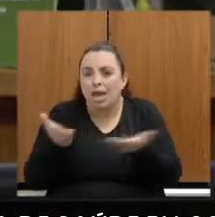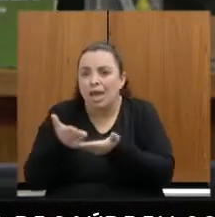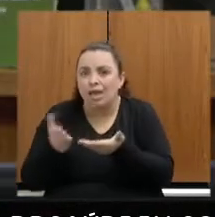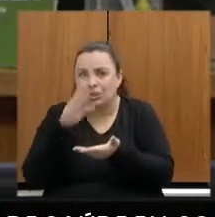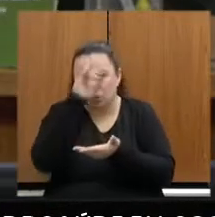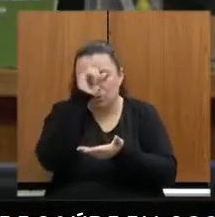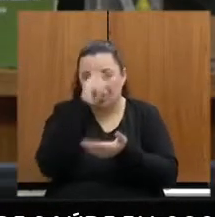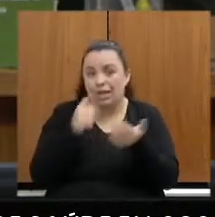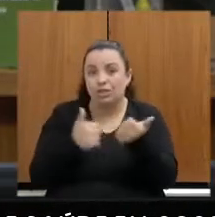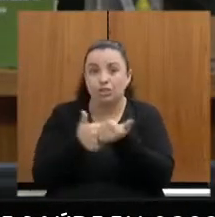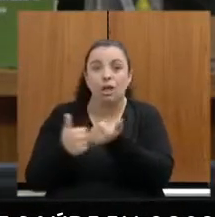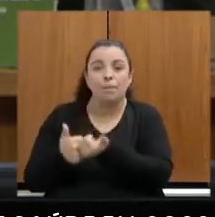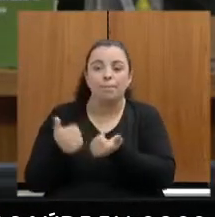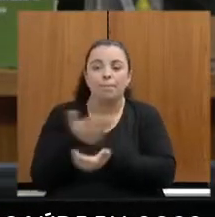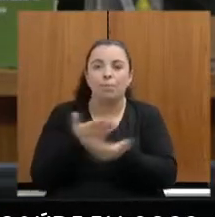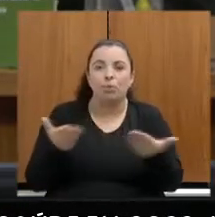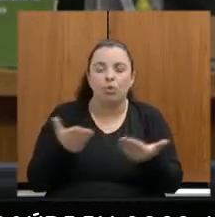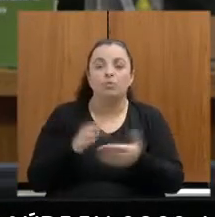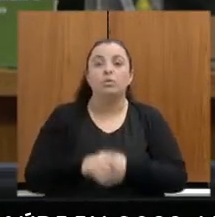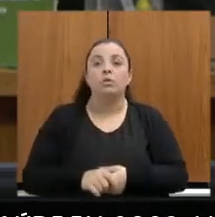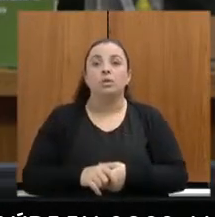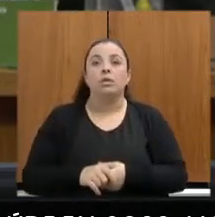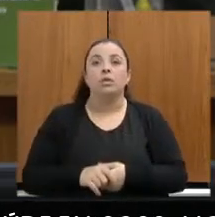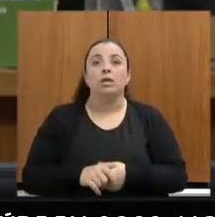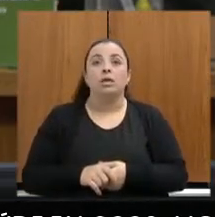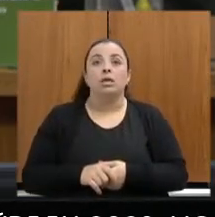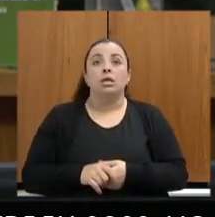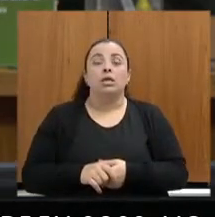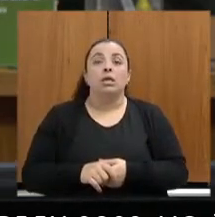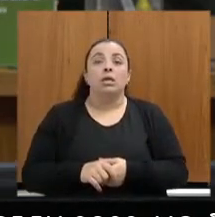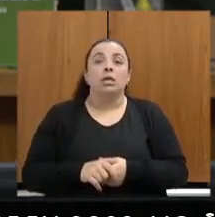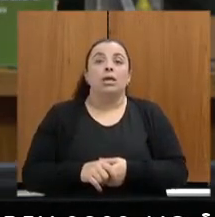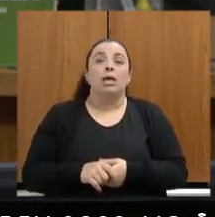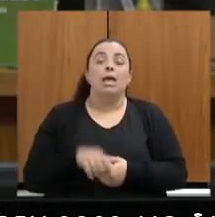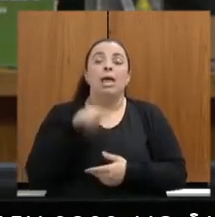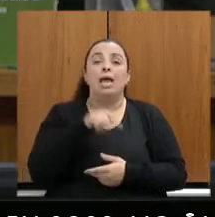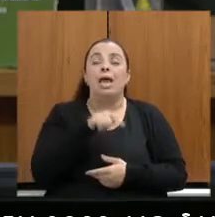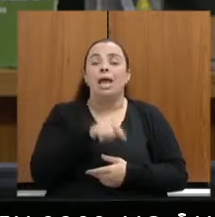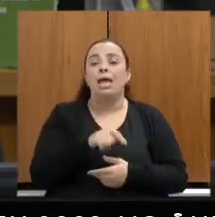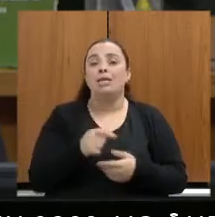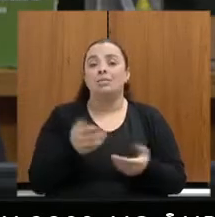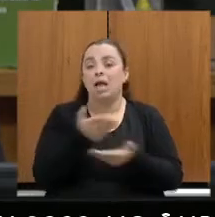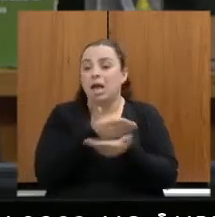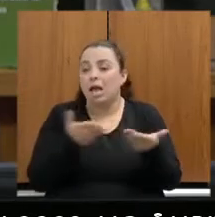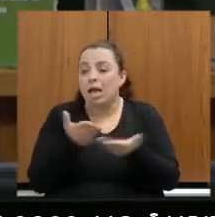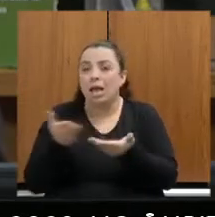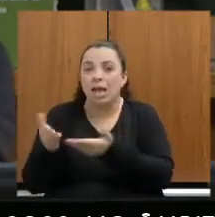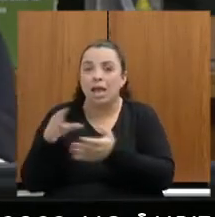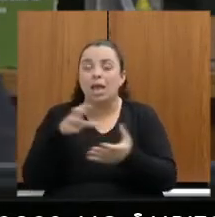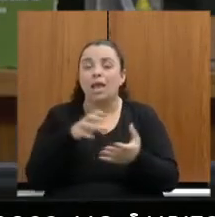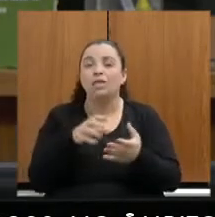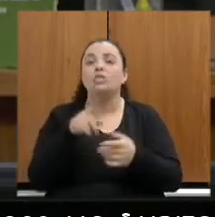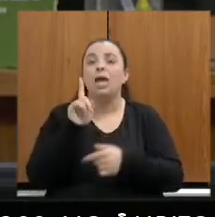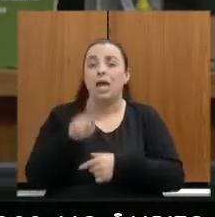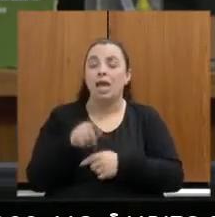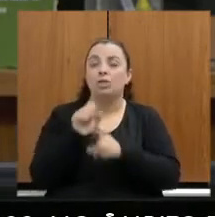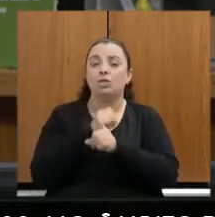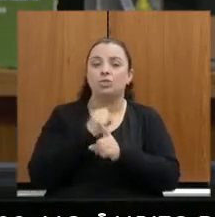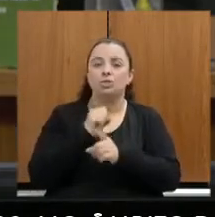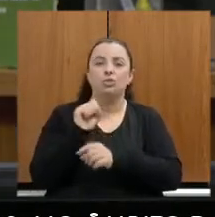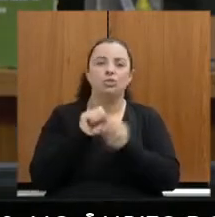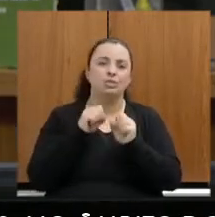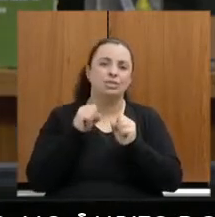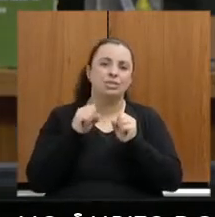o grande capacidade capacitador dessa rede vai ser Sociedade Brasileira de Queimados